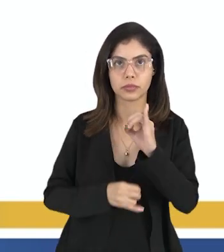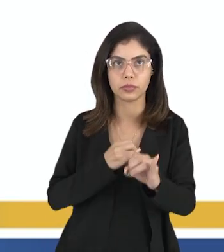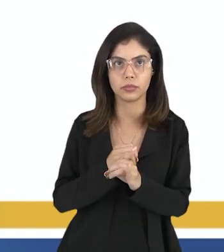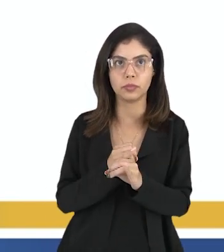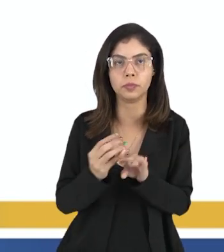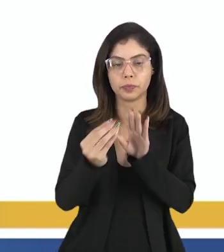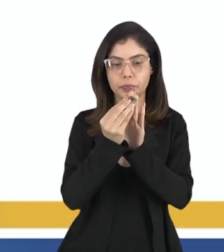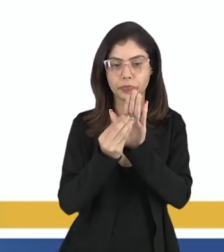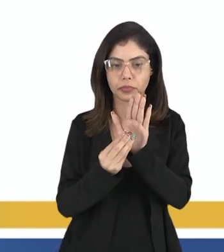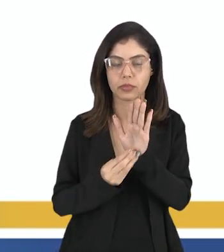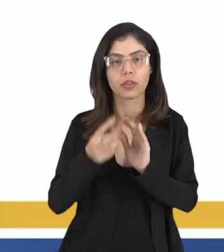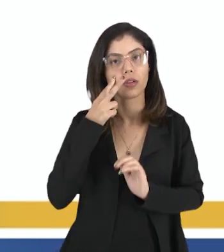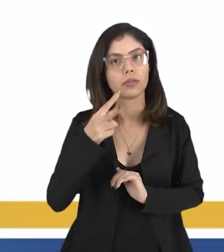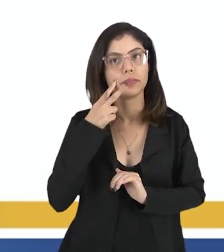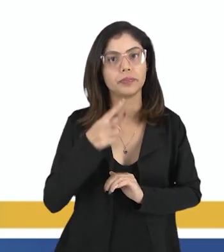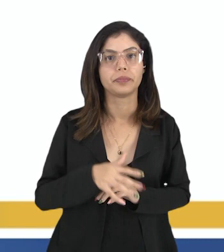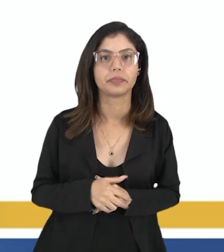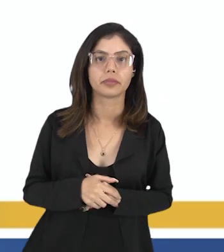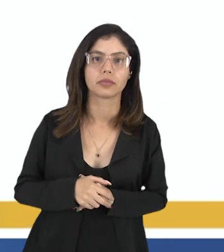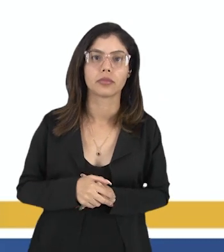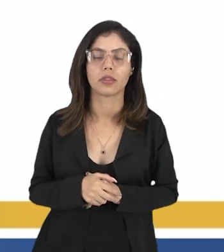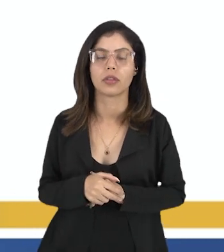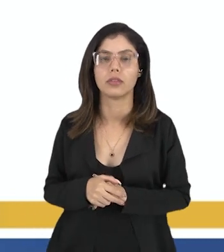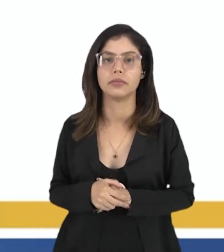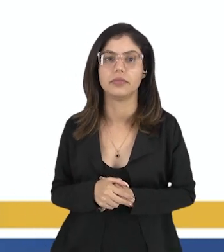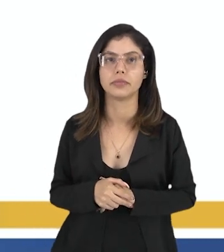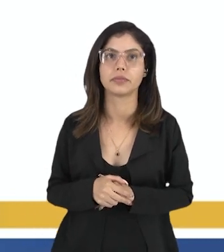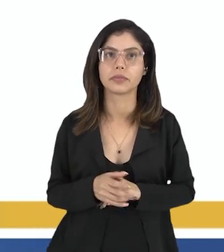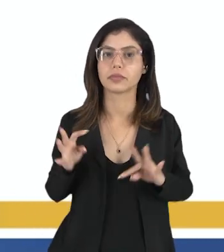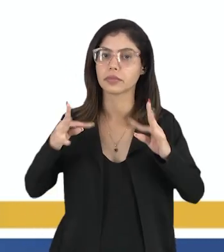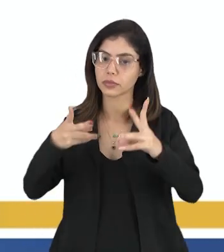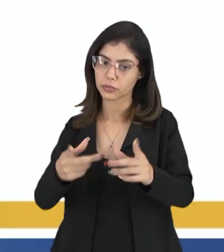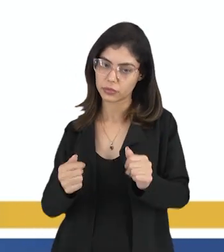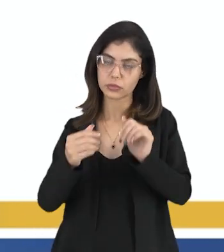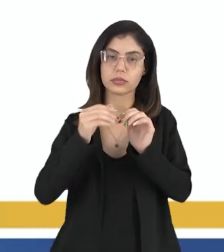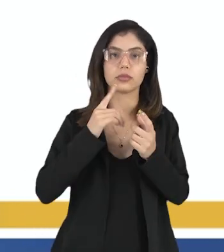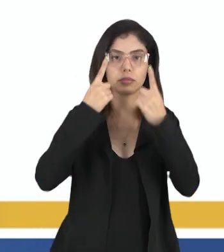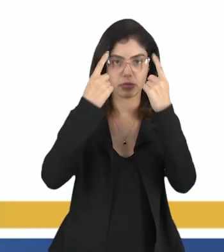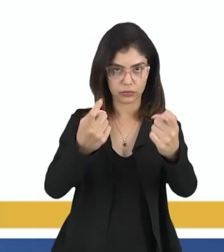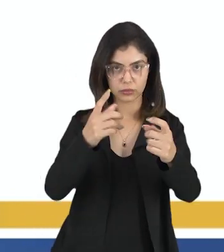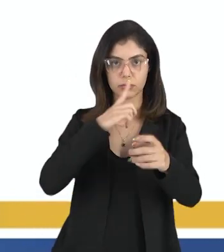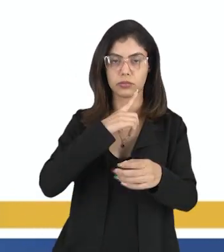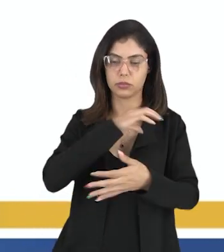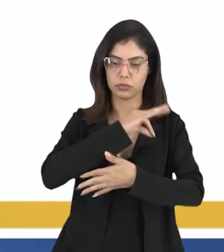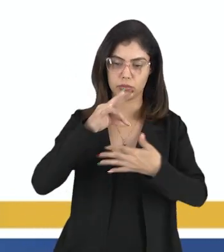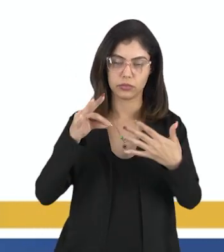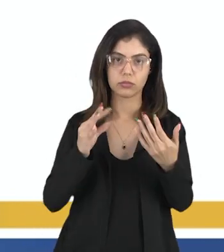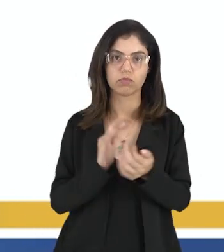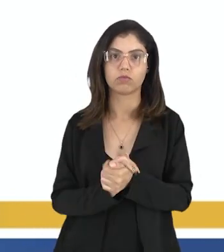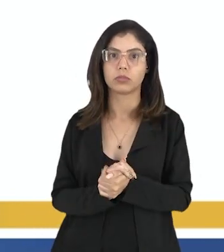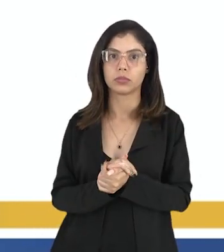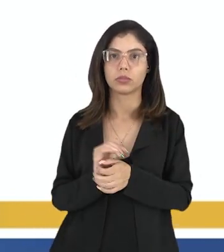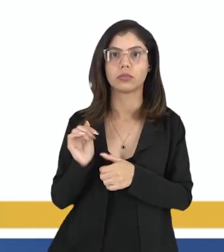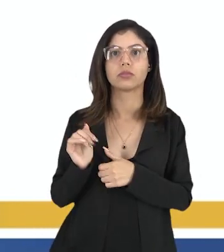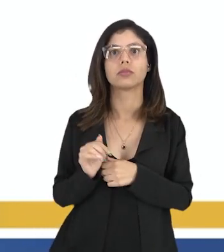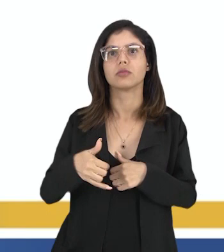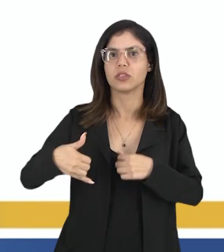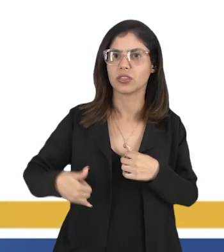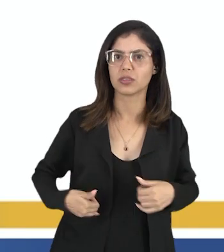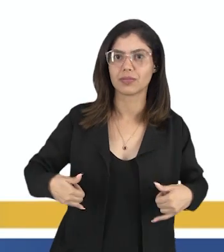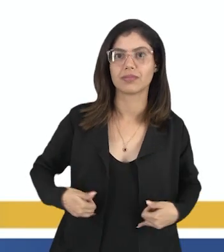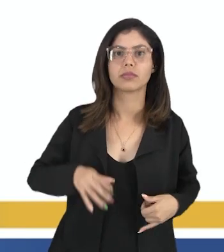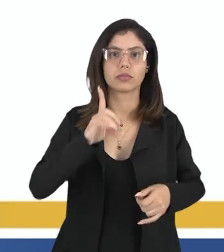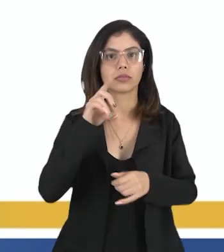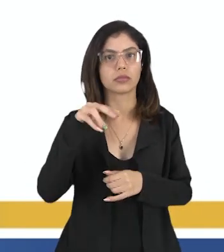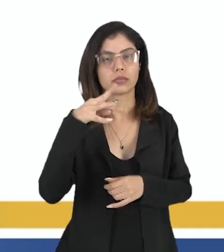os dados para vocês verem, né, com relação a todos os tipos de violência, né? Violência doméstica, as mulheres negras sofrem mais.